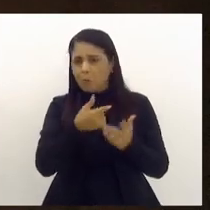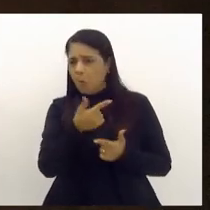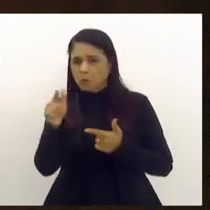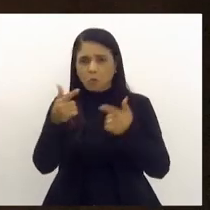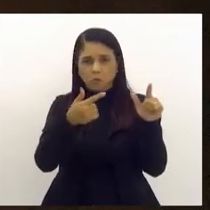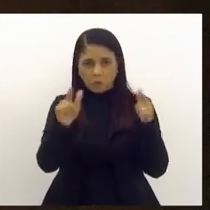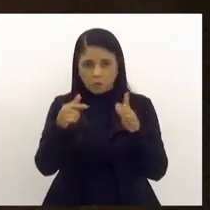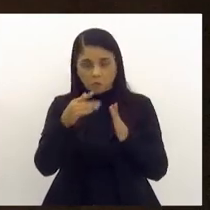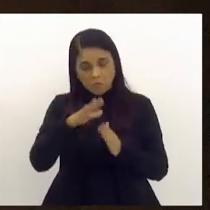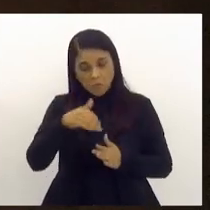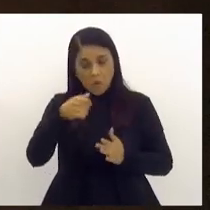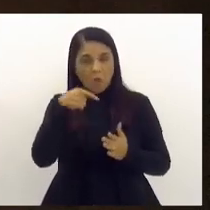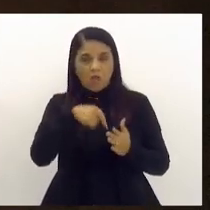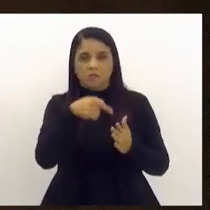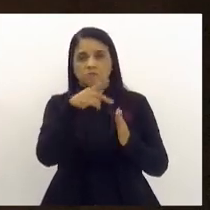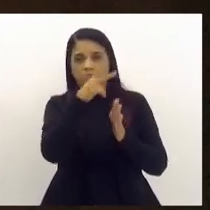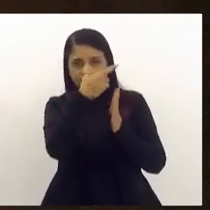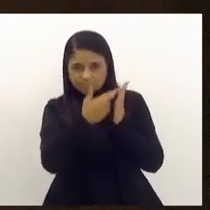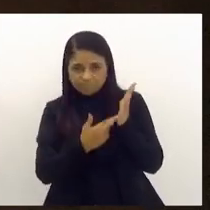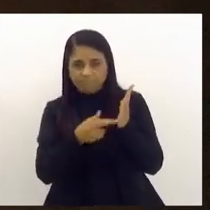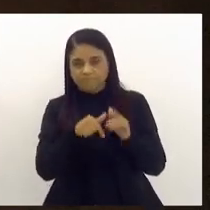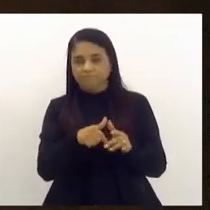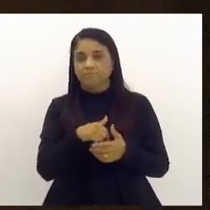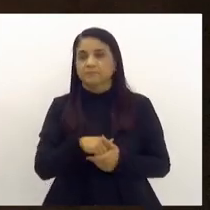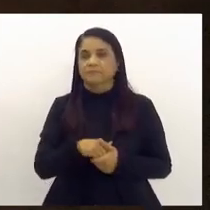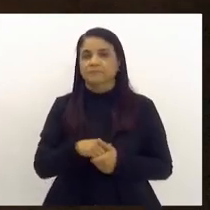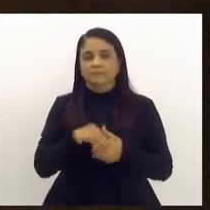E, especificamente,